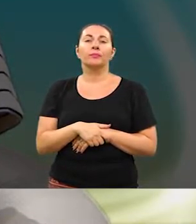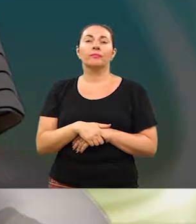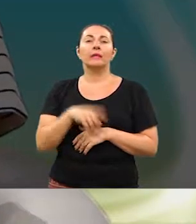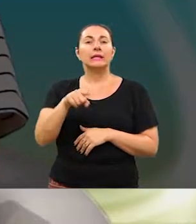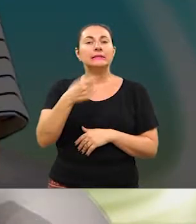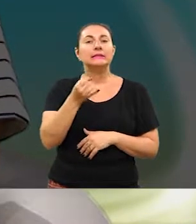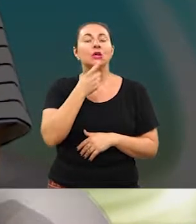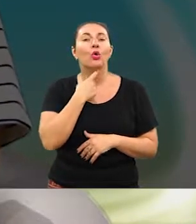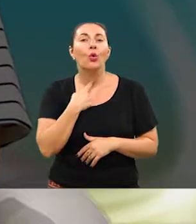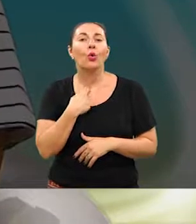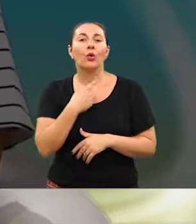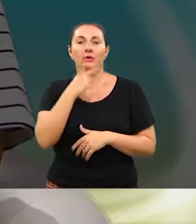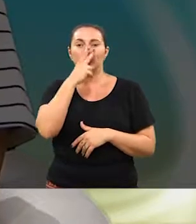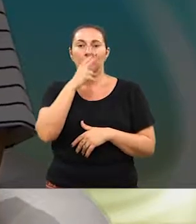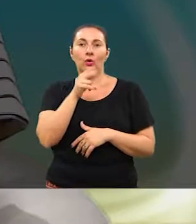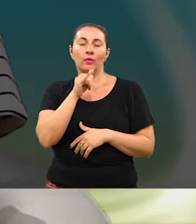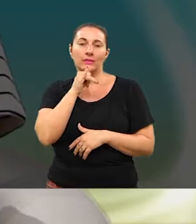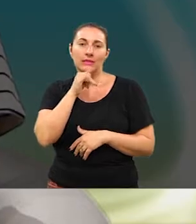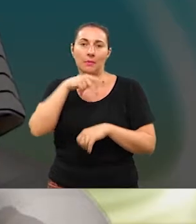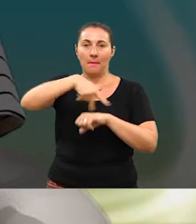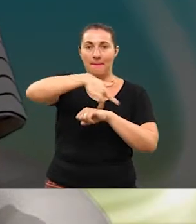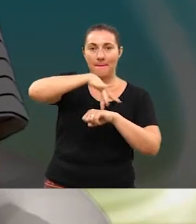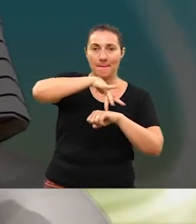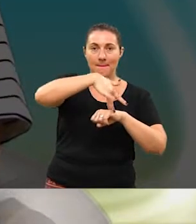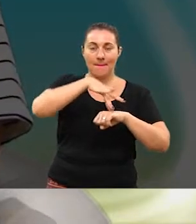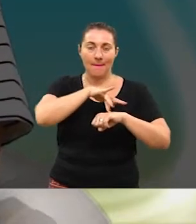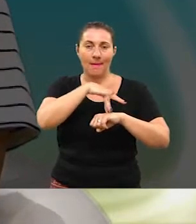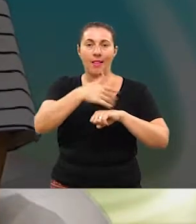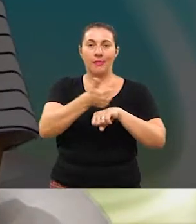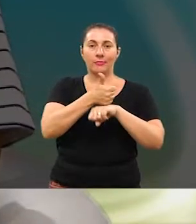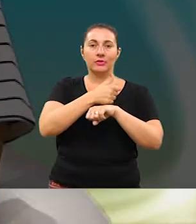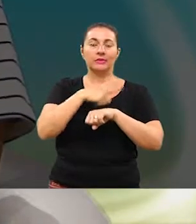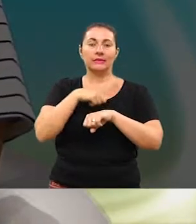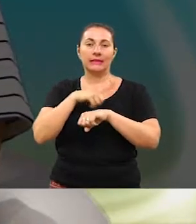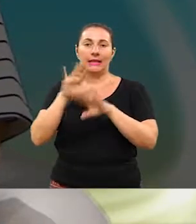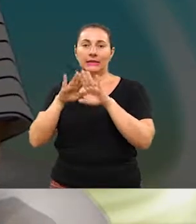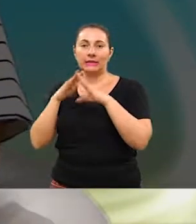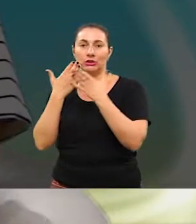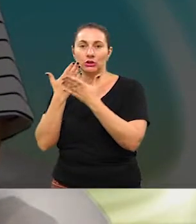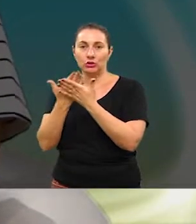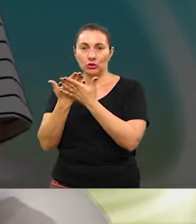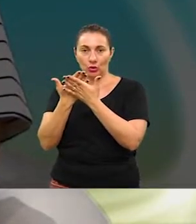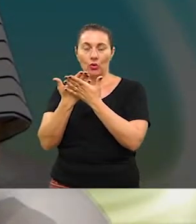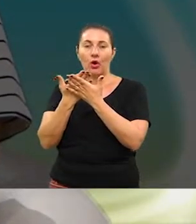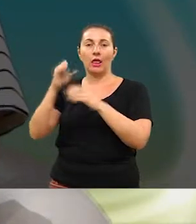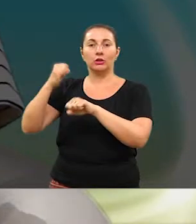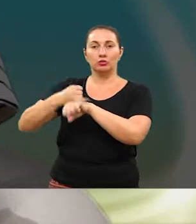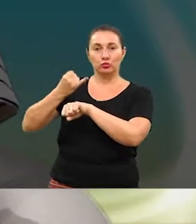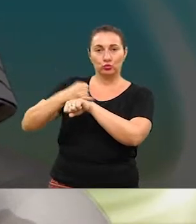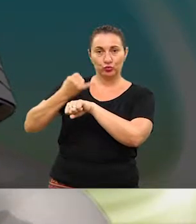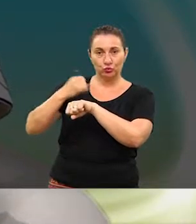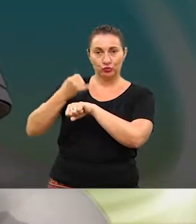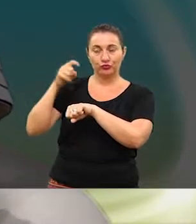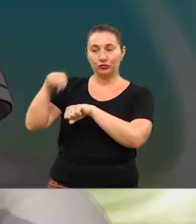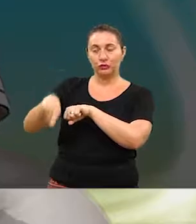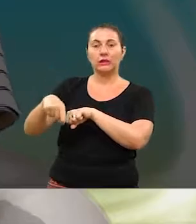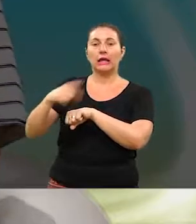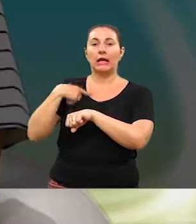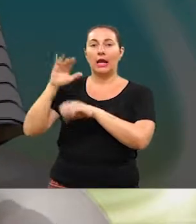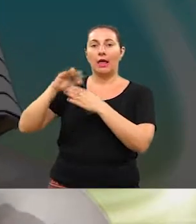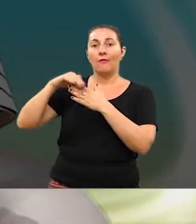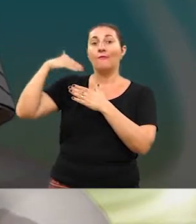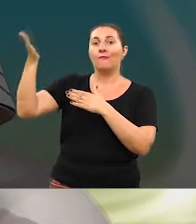E, pra quem gosta especificamente, assim, de balé. Que é uma formação profissional em balé. Tem a escola do Teatro Bolshoi em Joinville. Sim. Que é